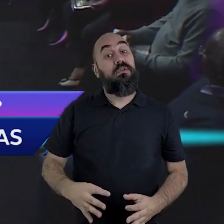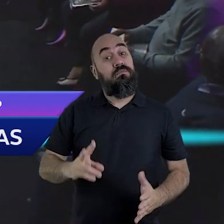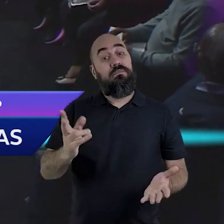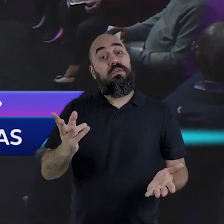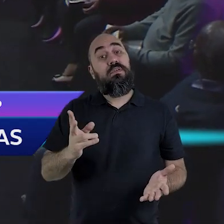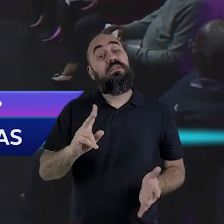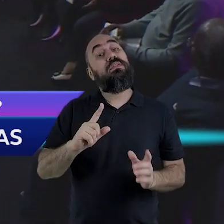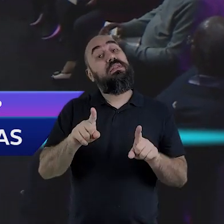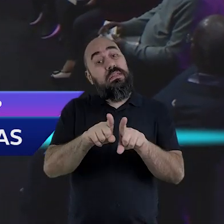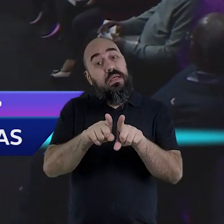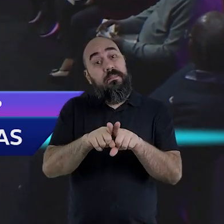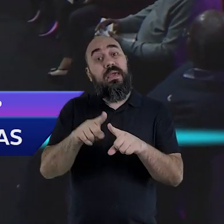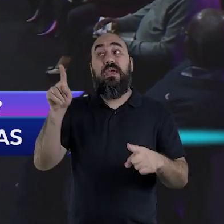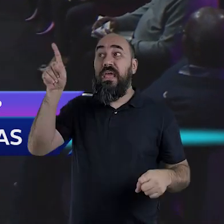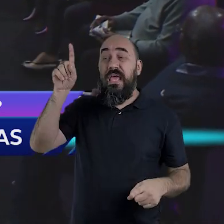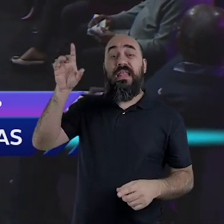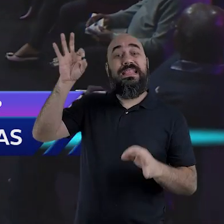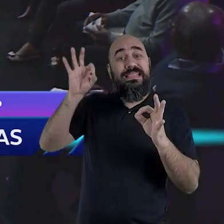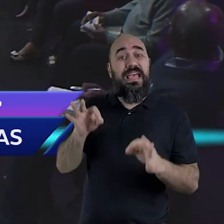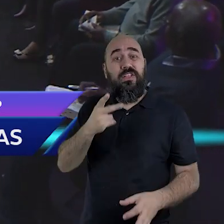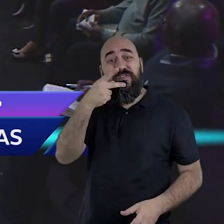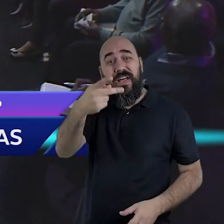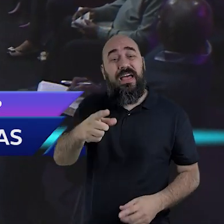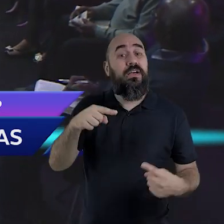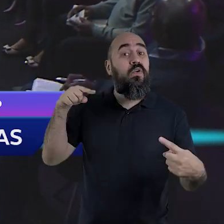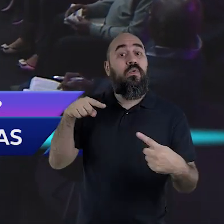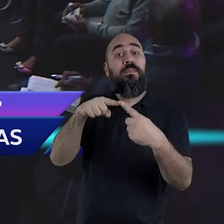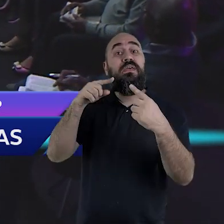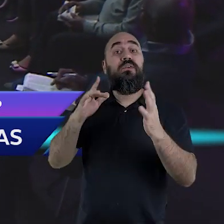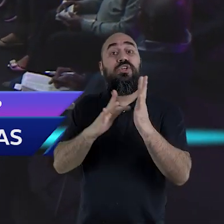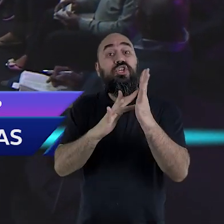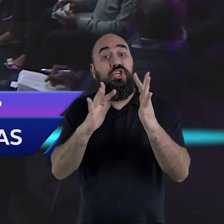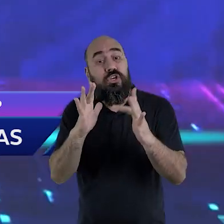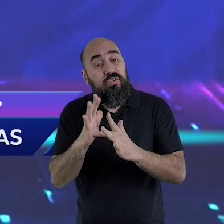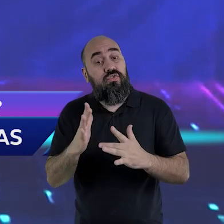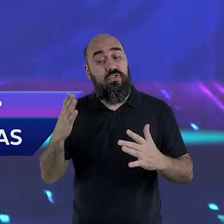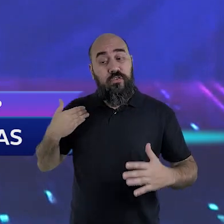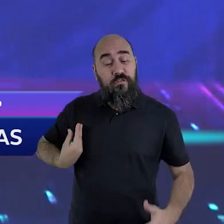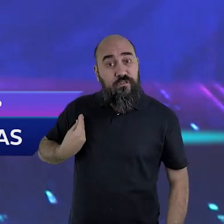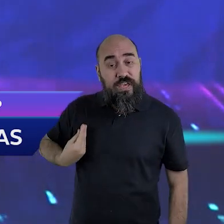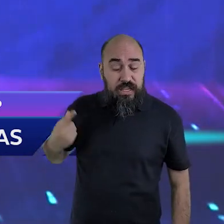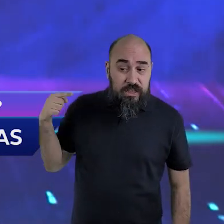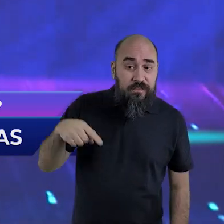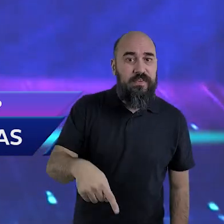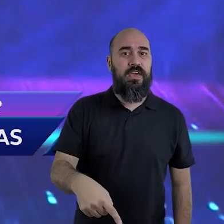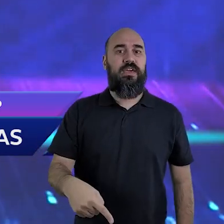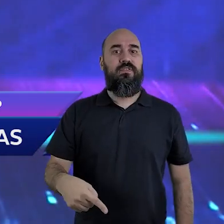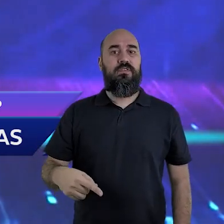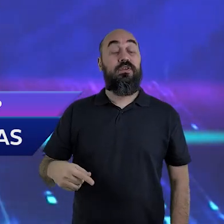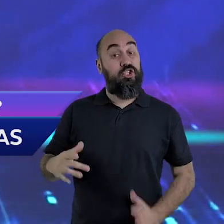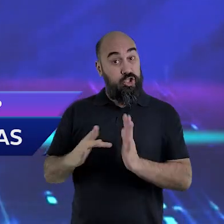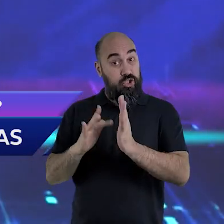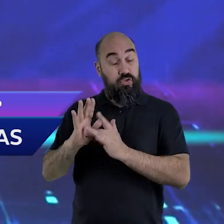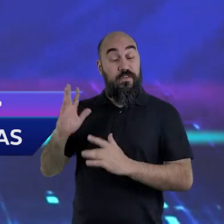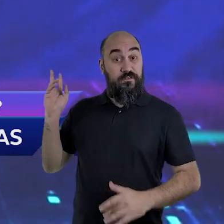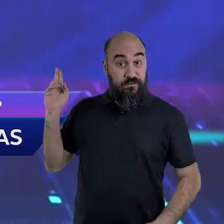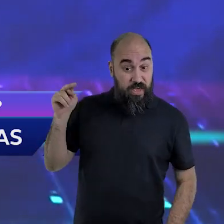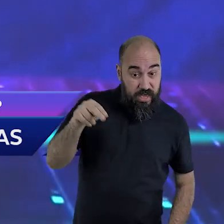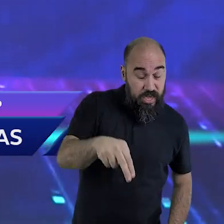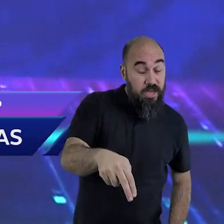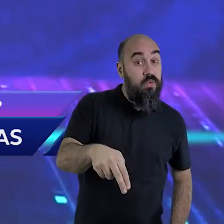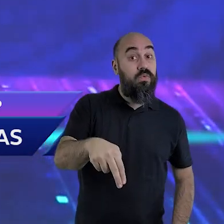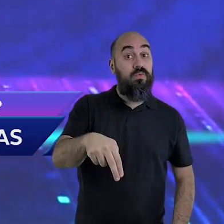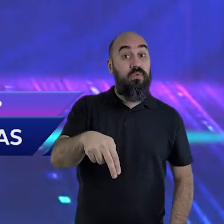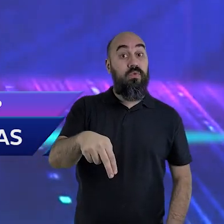a vinda do Messias aqui na Terra. Jesus veio aqui, se encarnou como ser humano e antes da